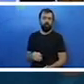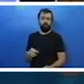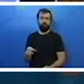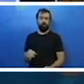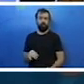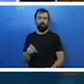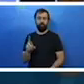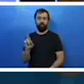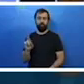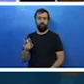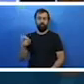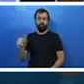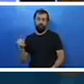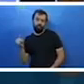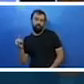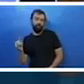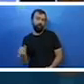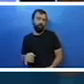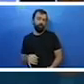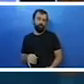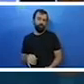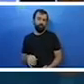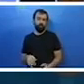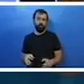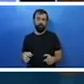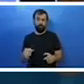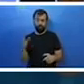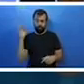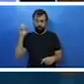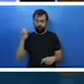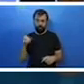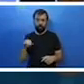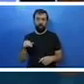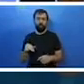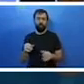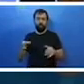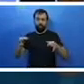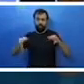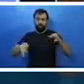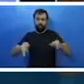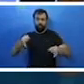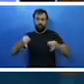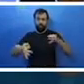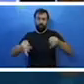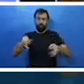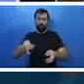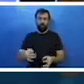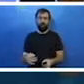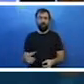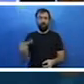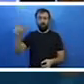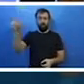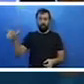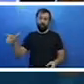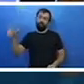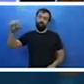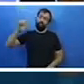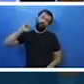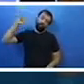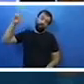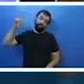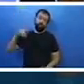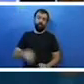foram julgados daquele jeito, né? O Joaquim José da Silva Xavier, o